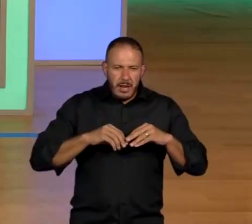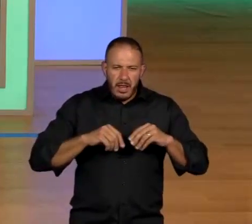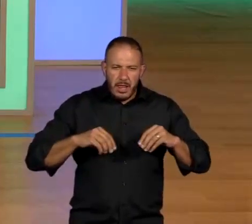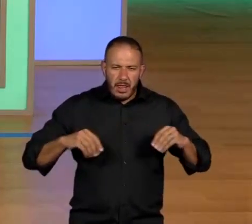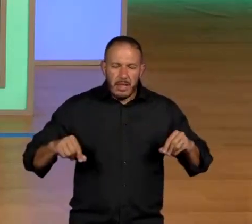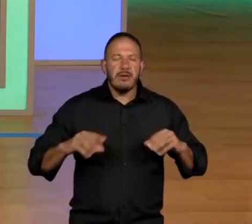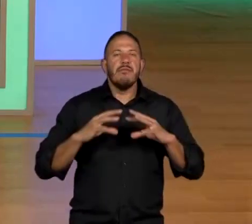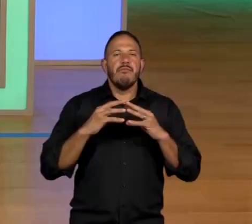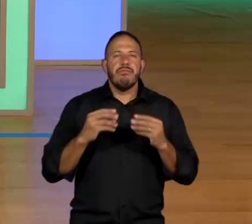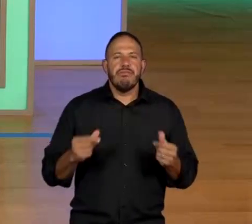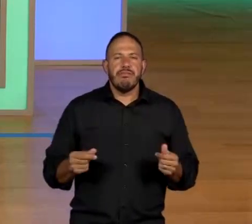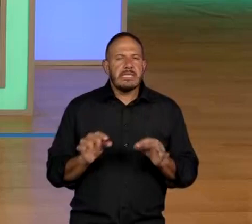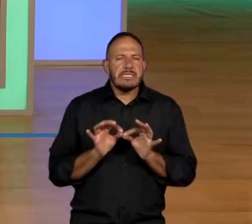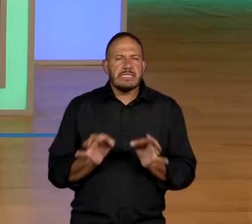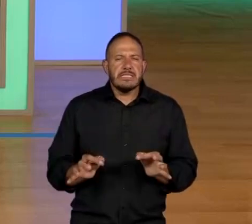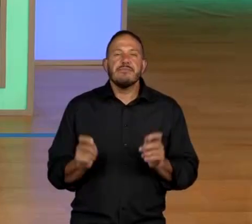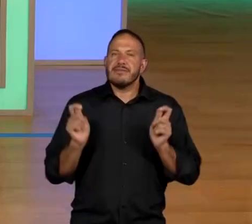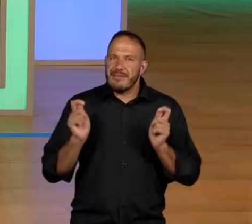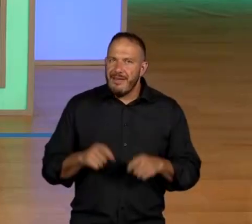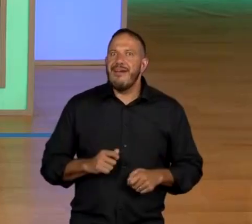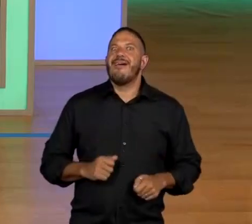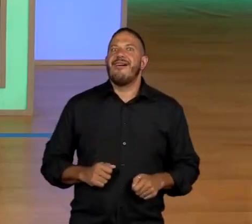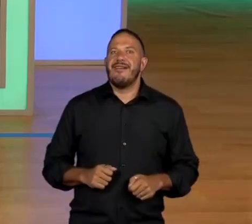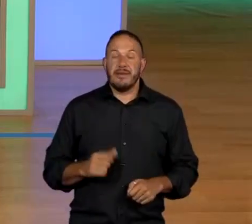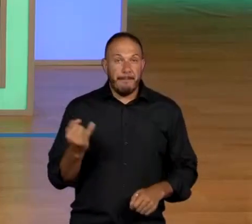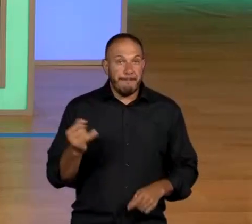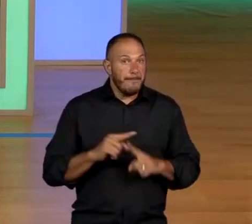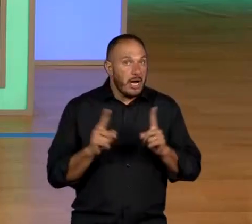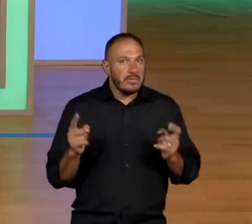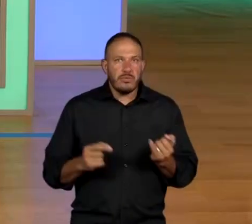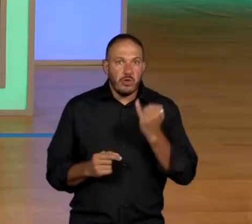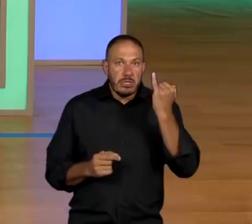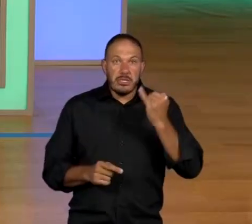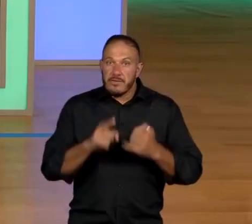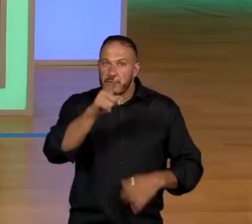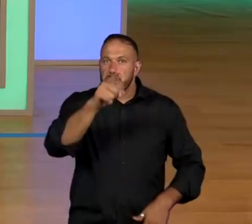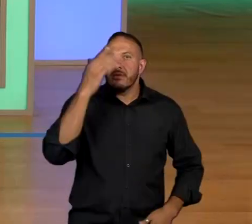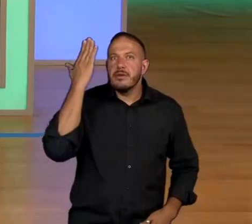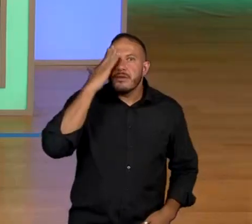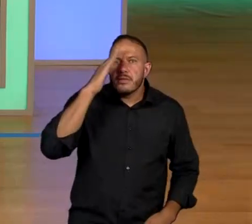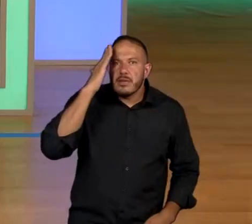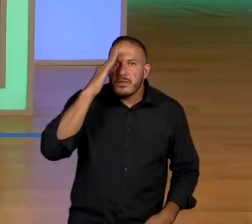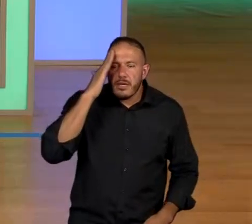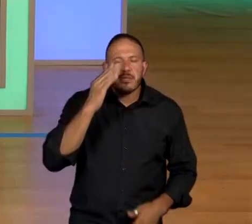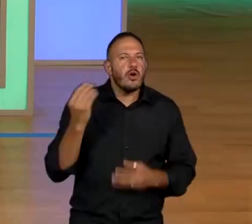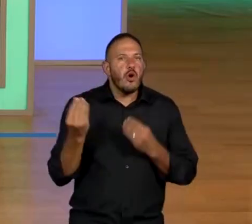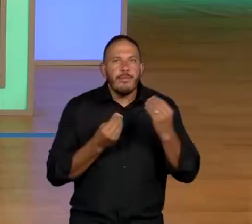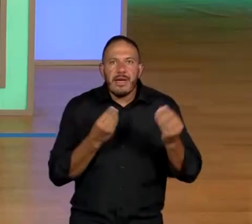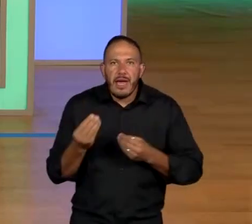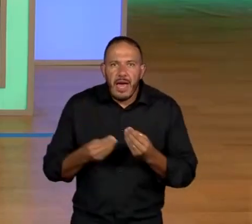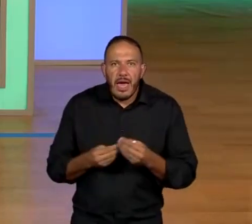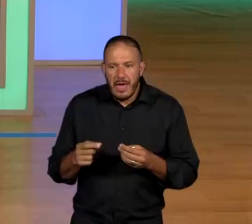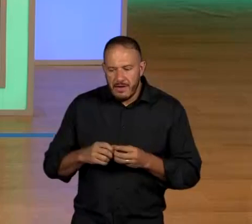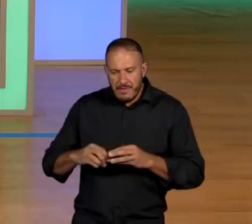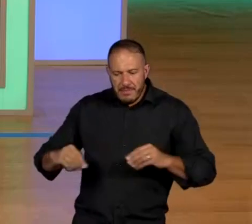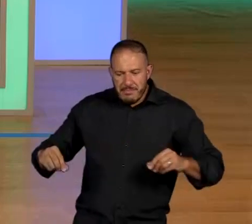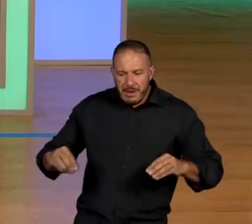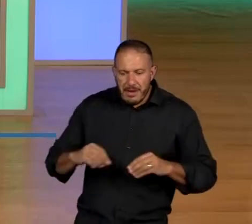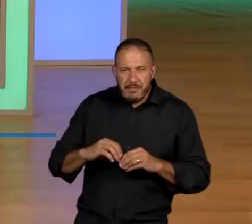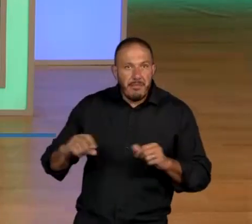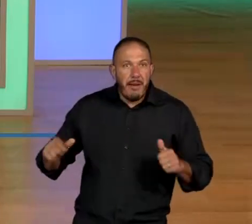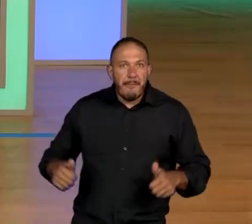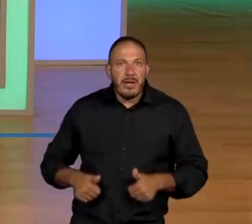importante é que você entenda que o processo que vai, digamos, vitaminar o nosso solo